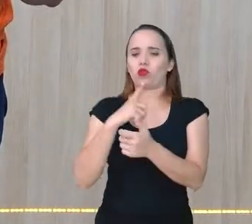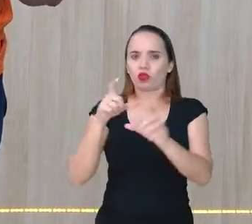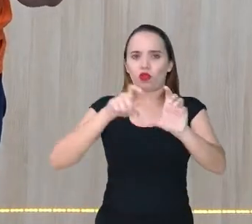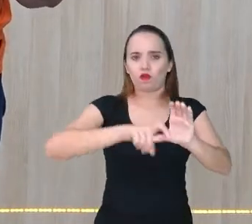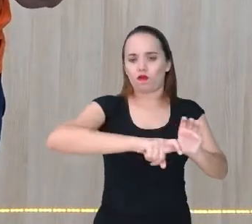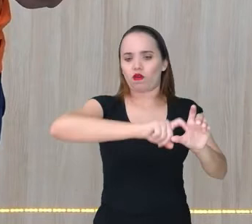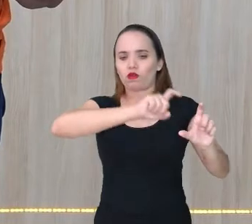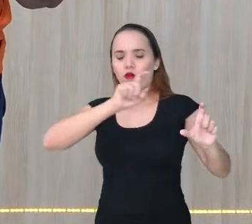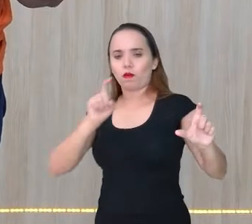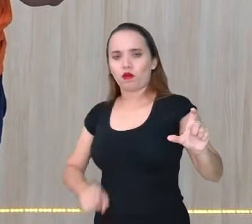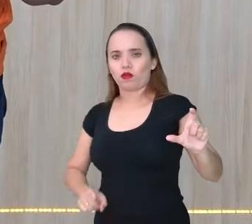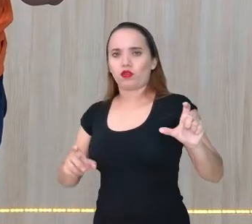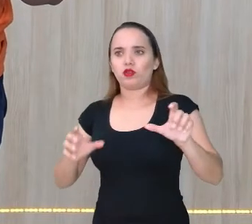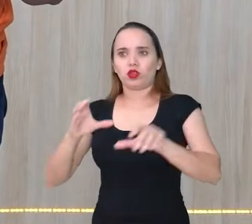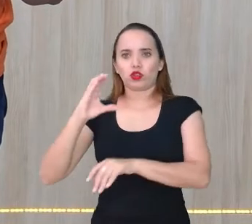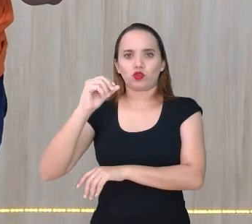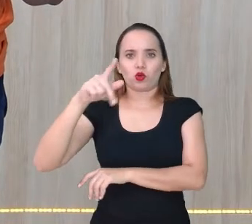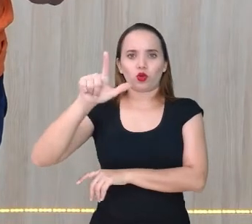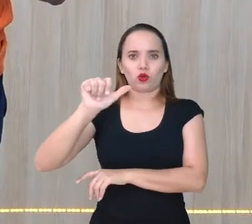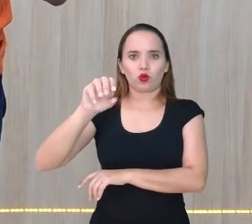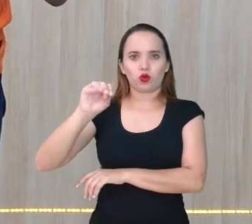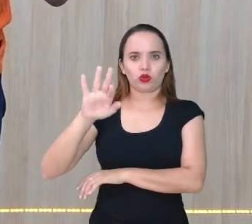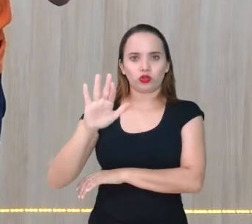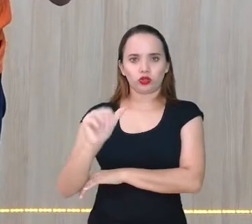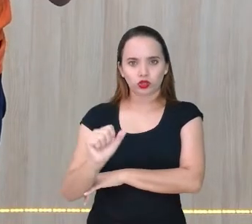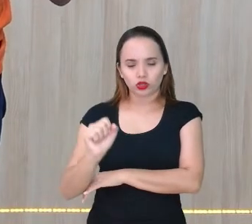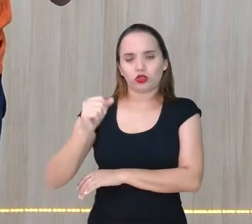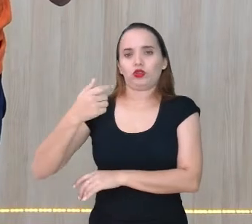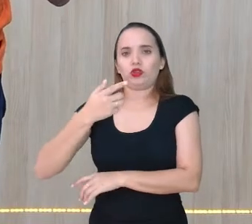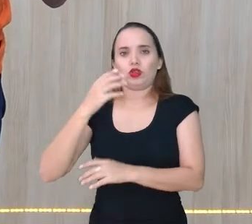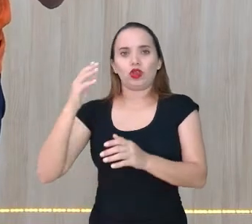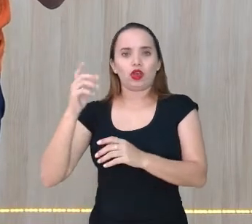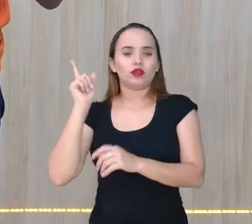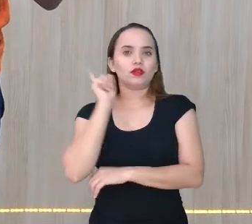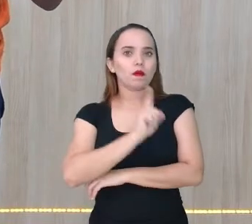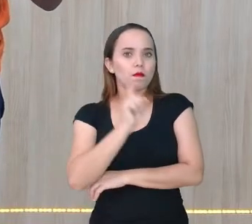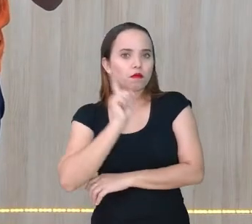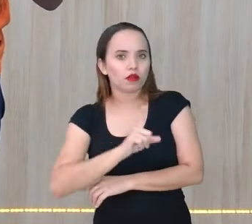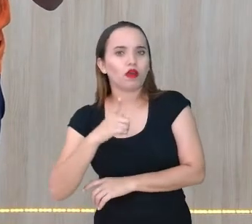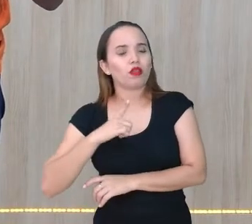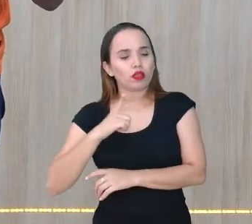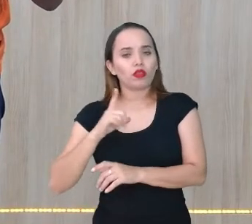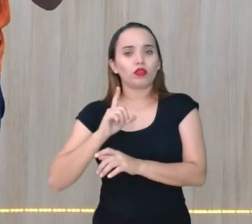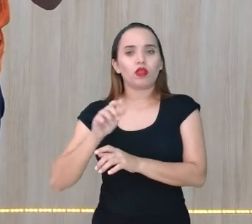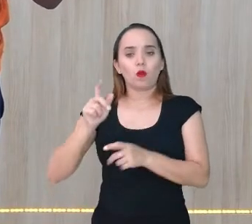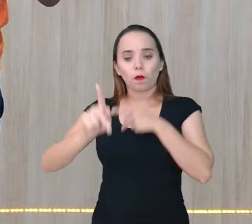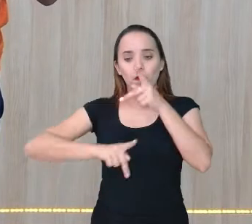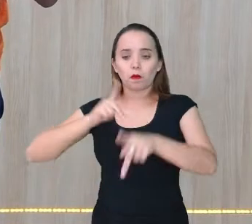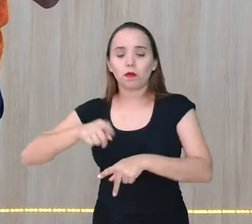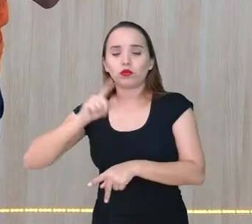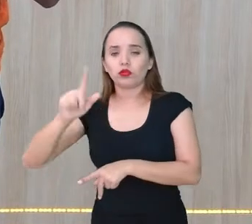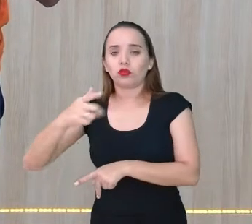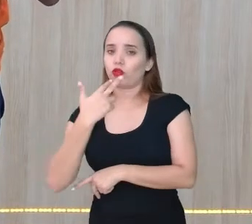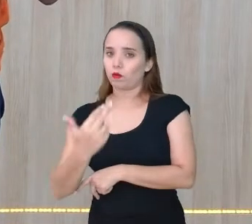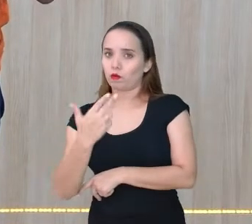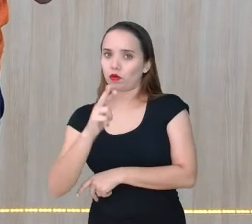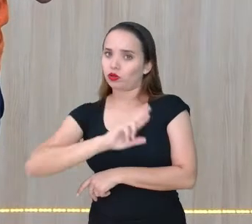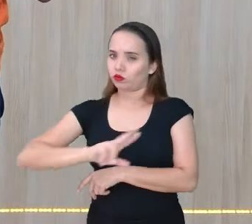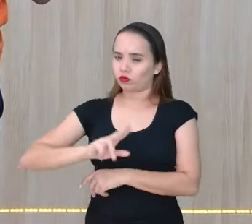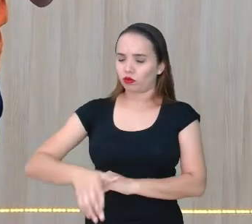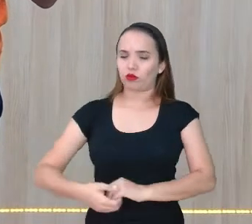das colônias americanas, a gente vai encontrar aí uma população com a língua latina. Né? O Canadá